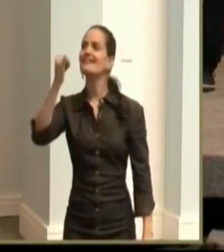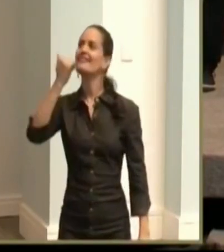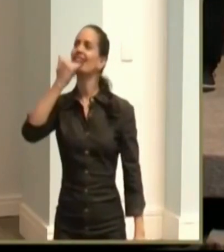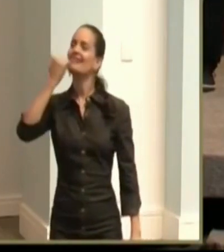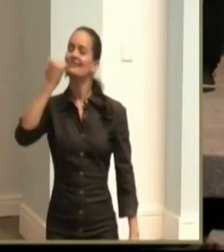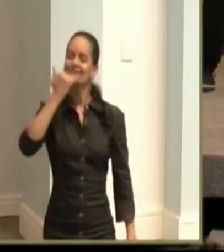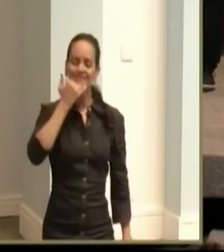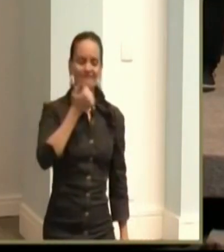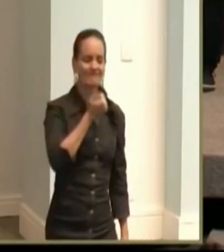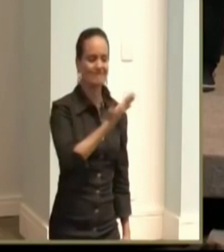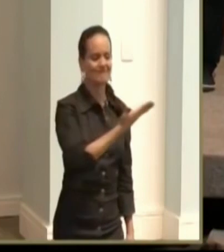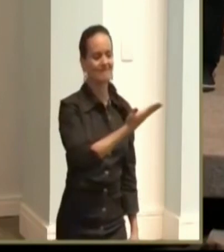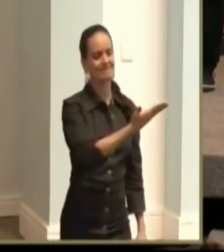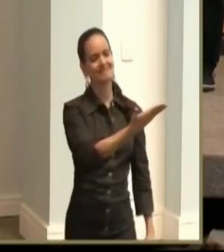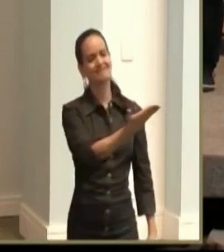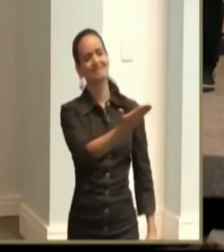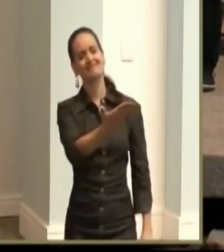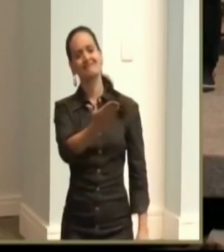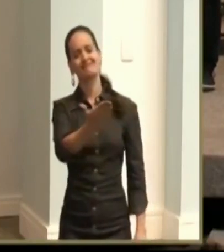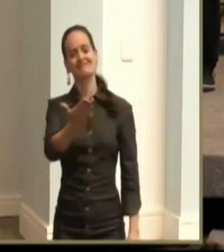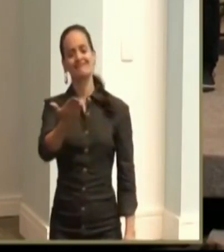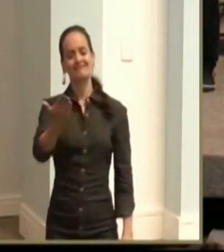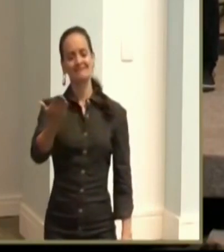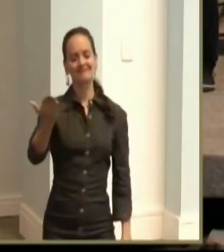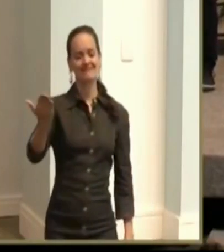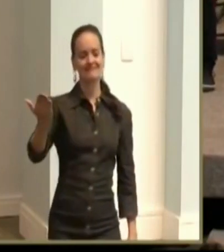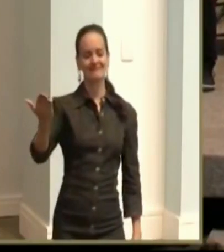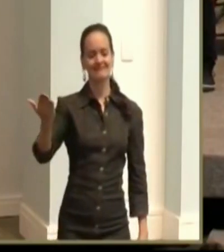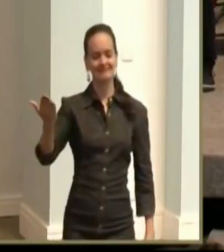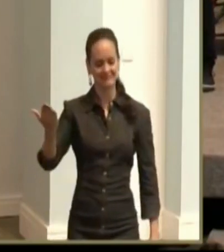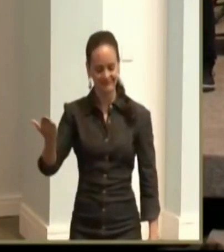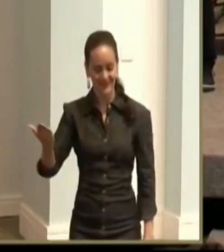poder, seu perdão, vida,